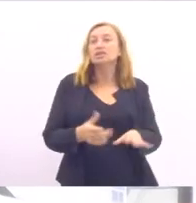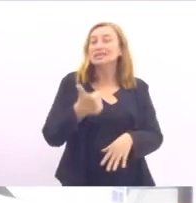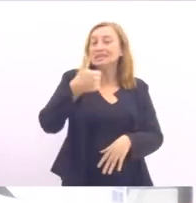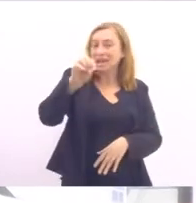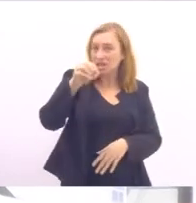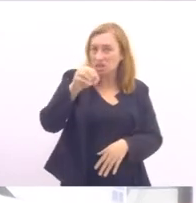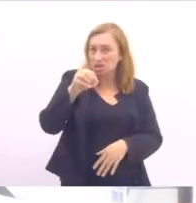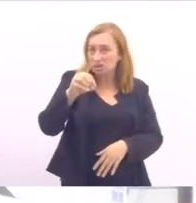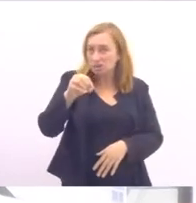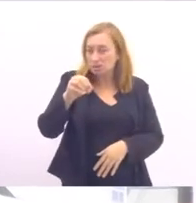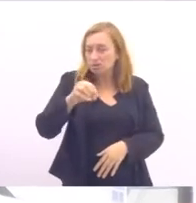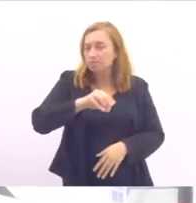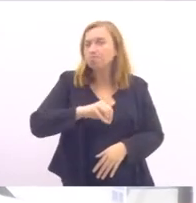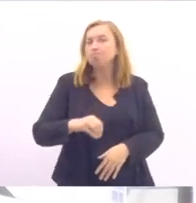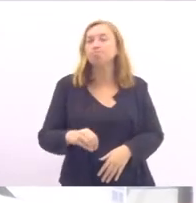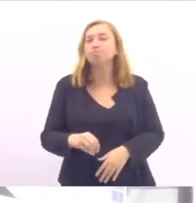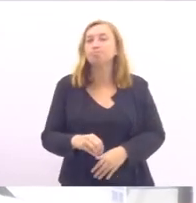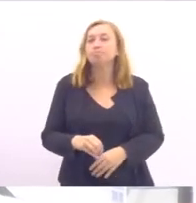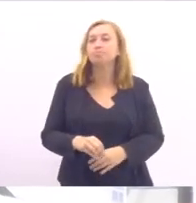10 que,